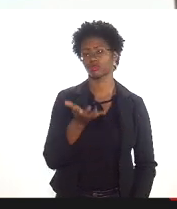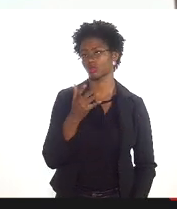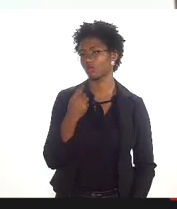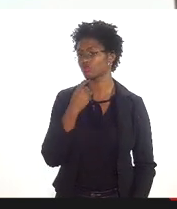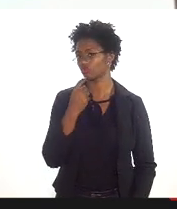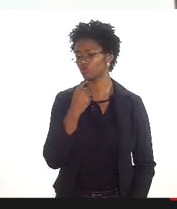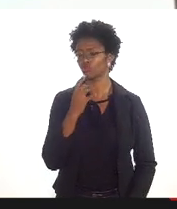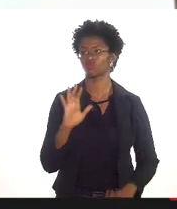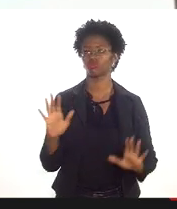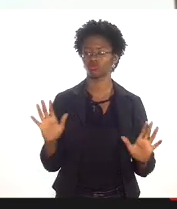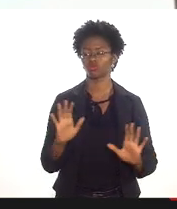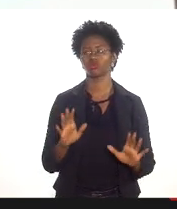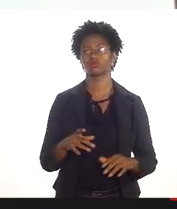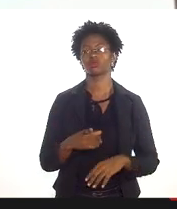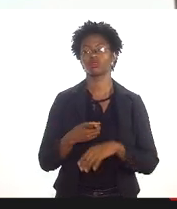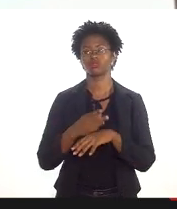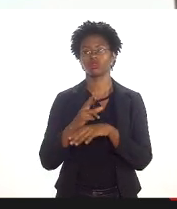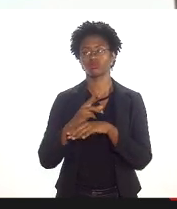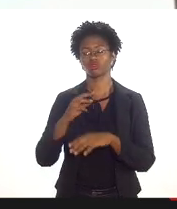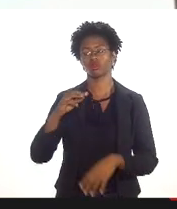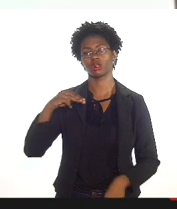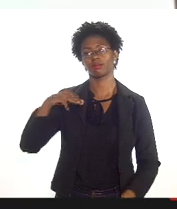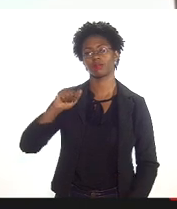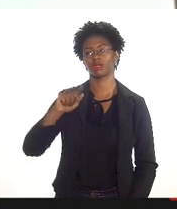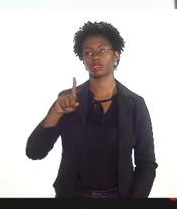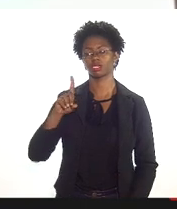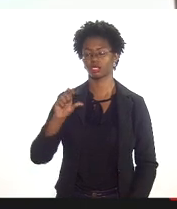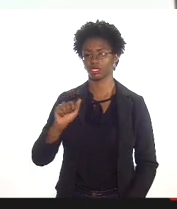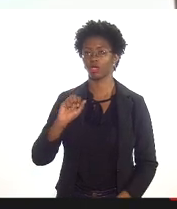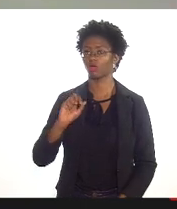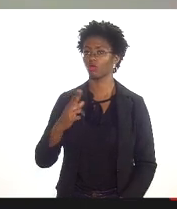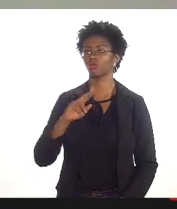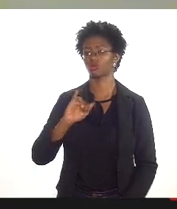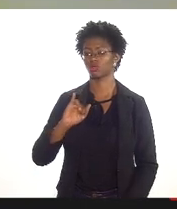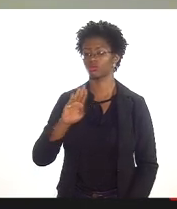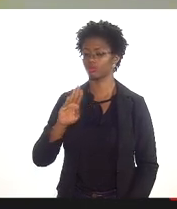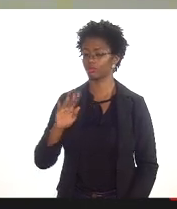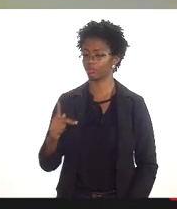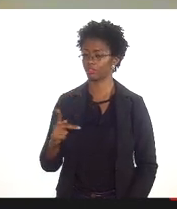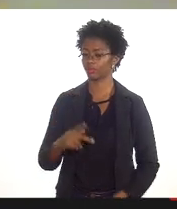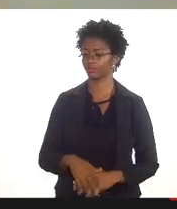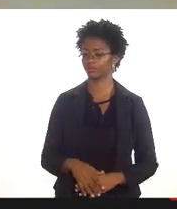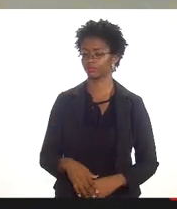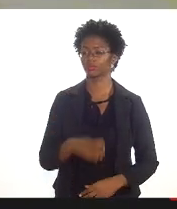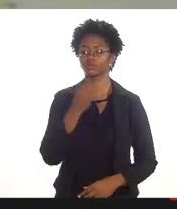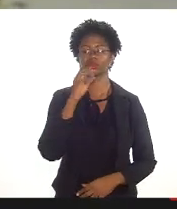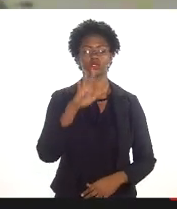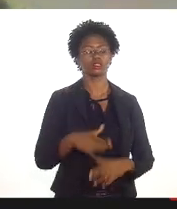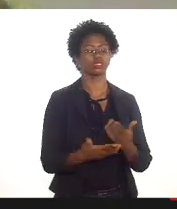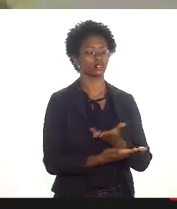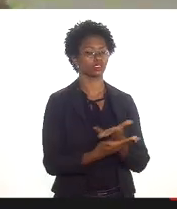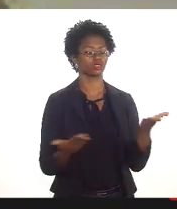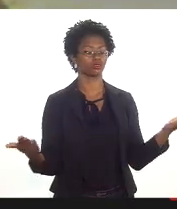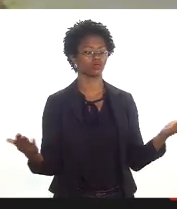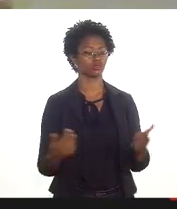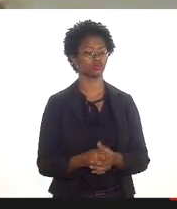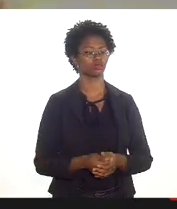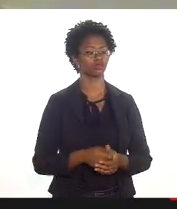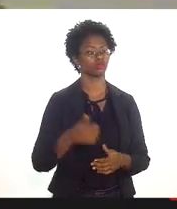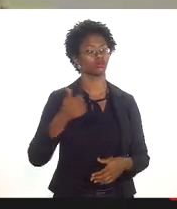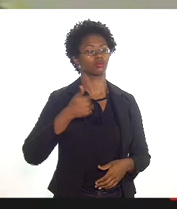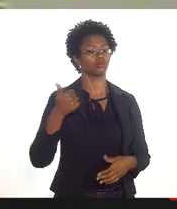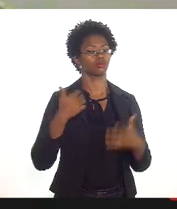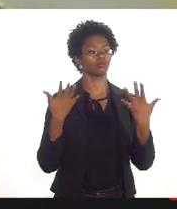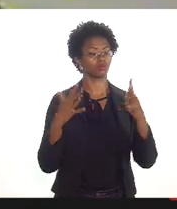alguma questão para a doutora Magda ou para o IBP. Boa tarde, presidente. Boa tarde a todos. Primeiramente, eu